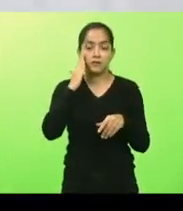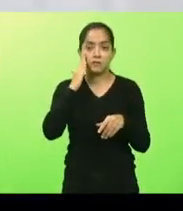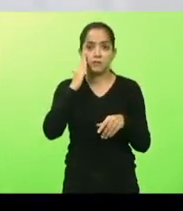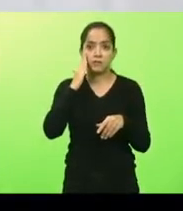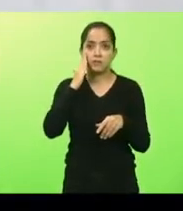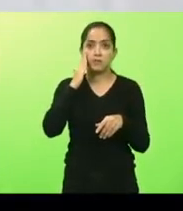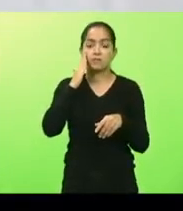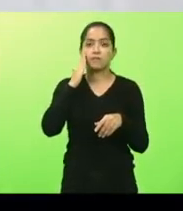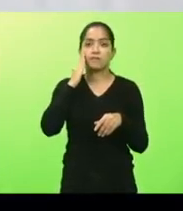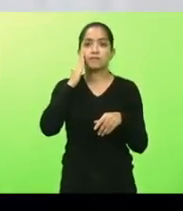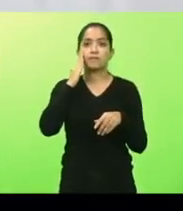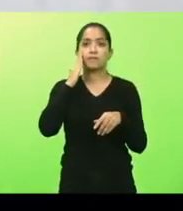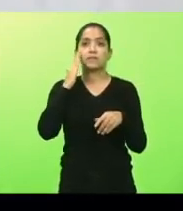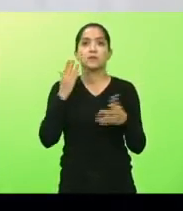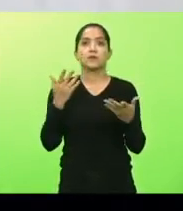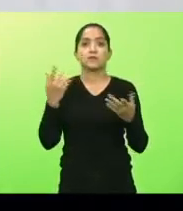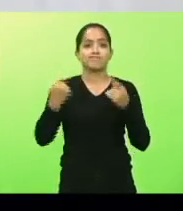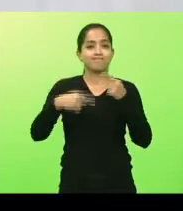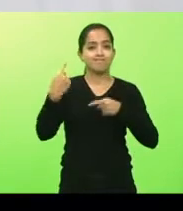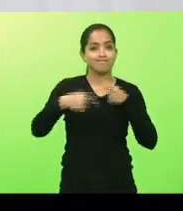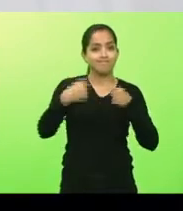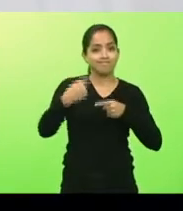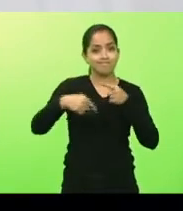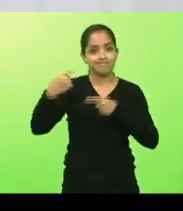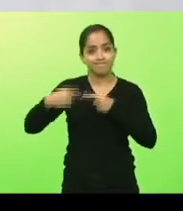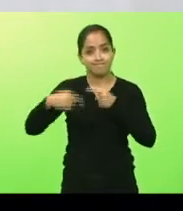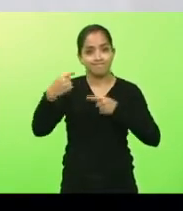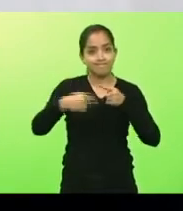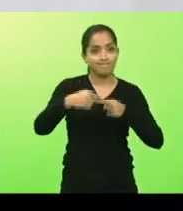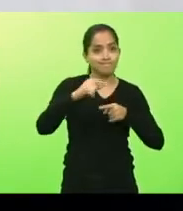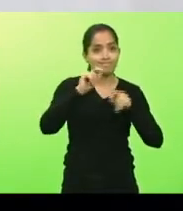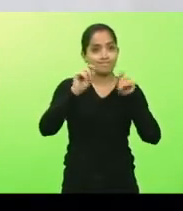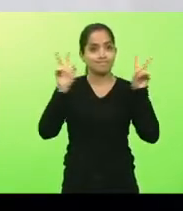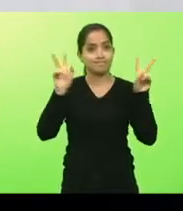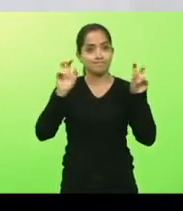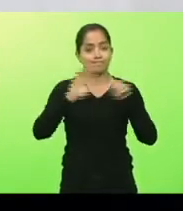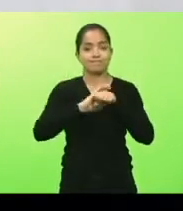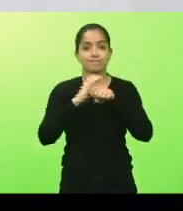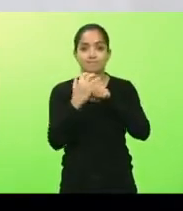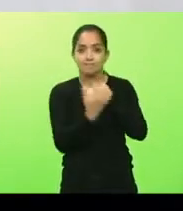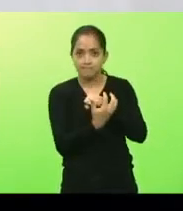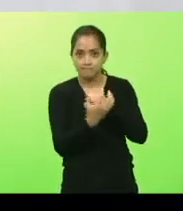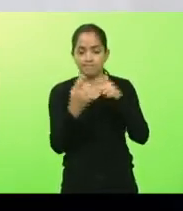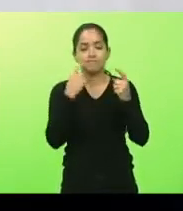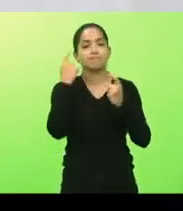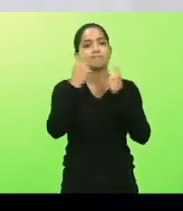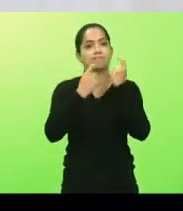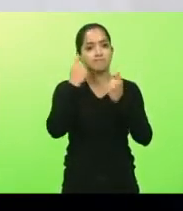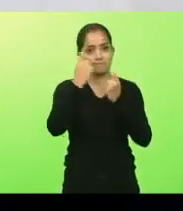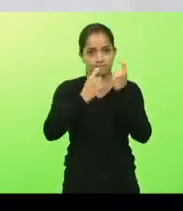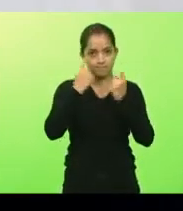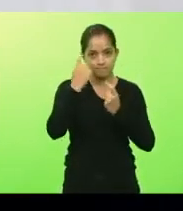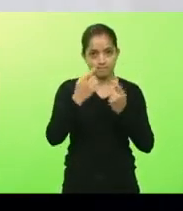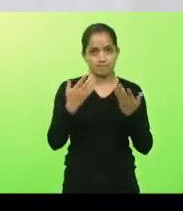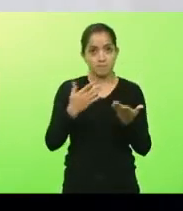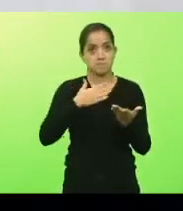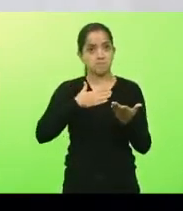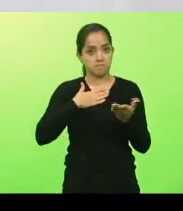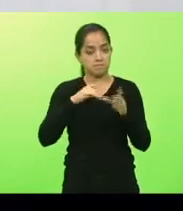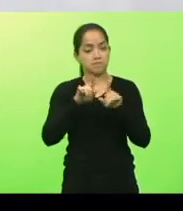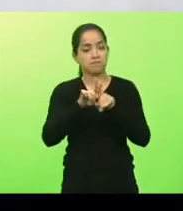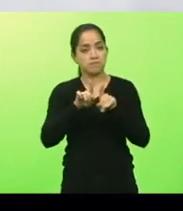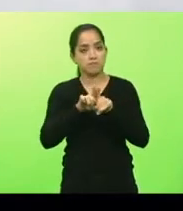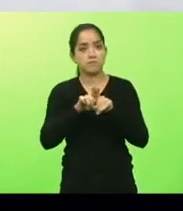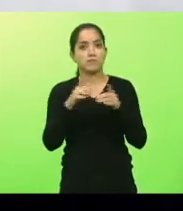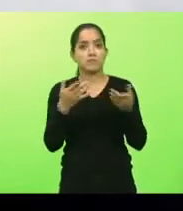o calor da discussão no momento aí é o coronavírus e é uma preocupação desse deputado também com esse